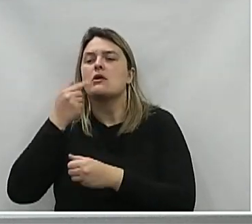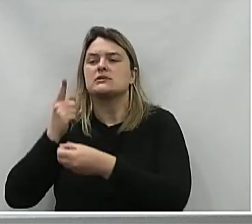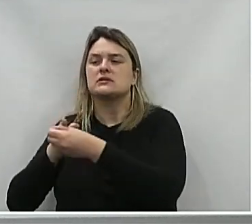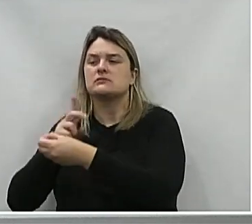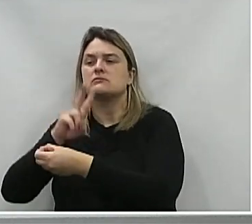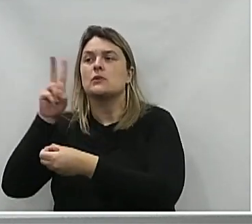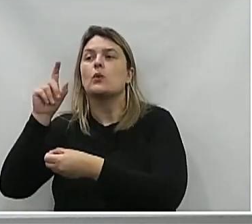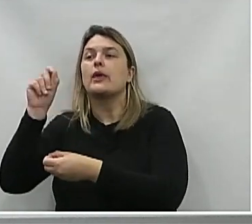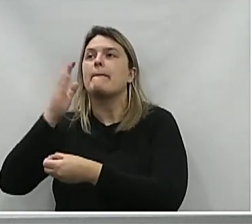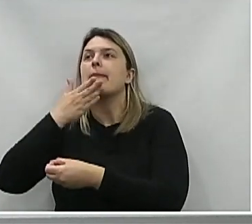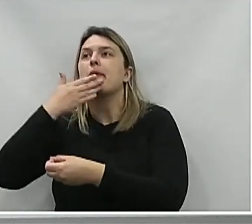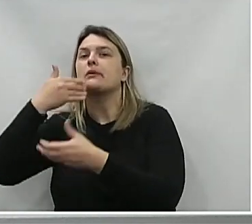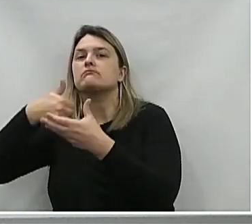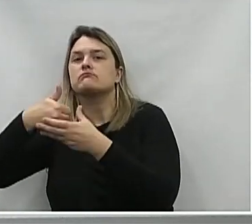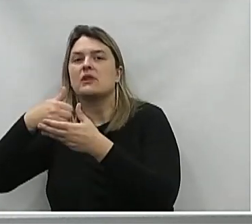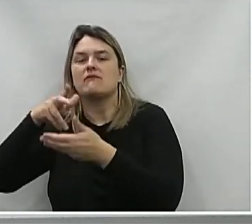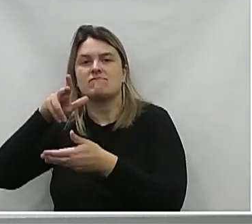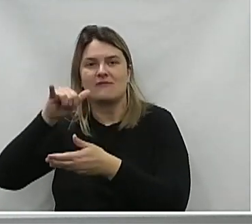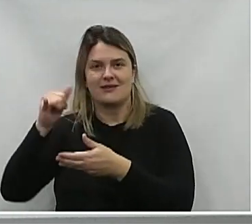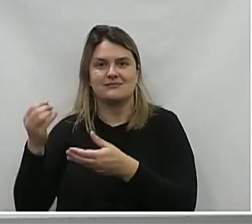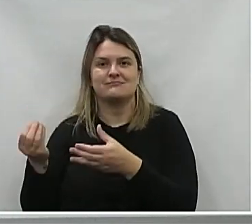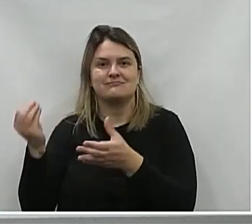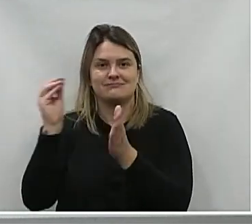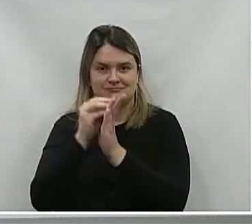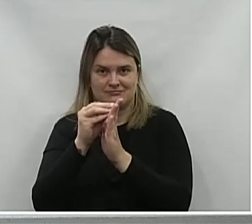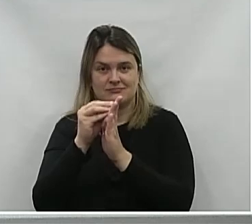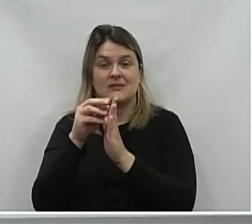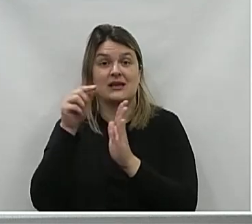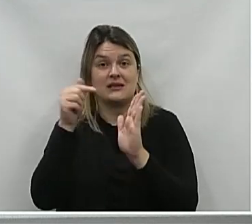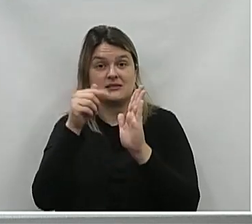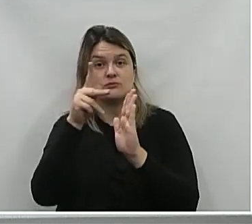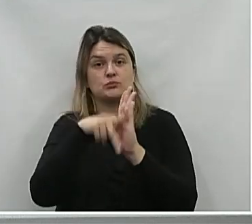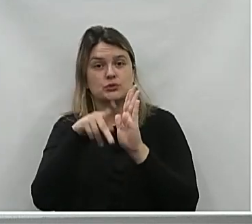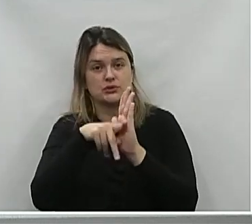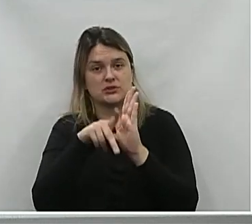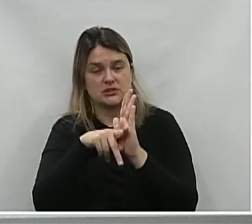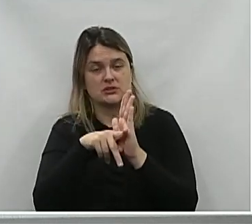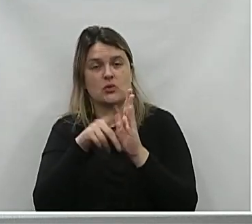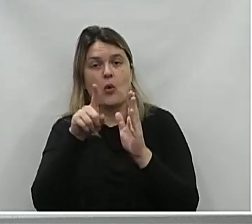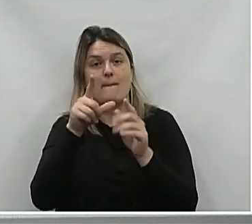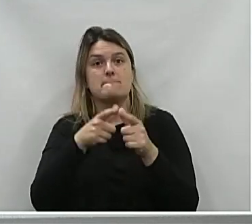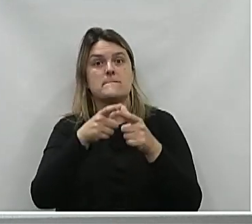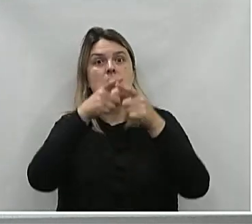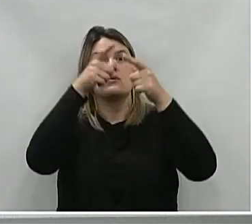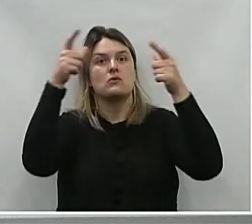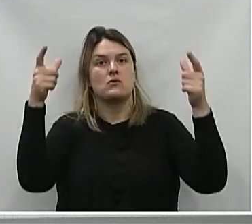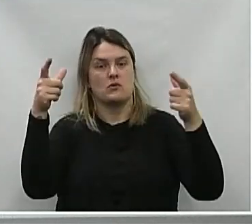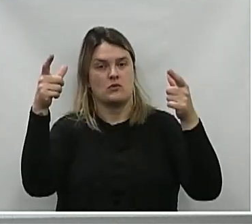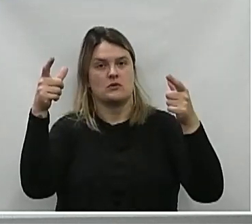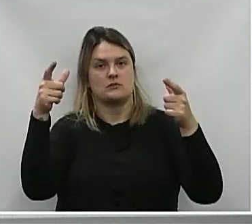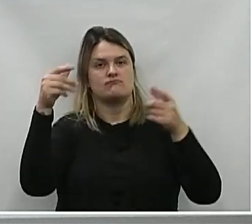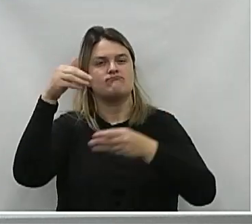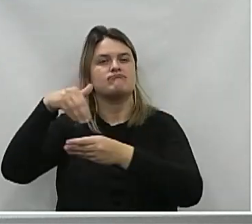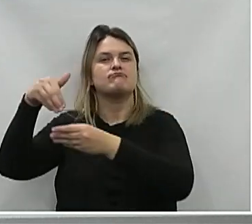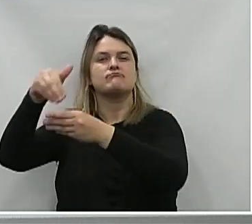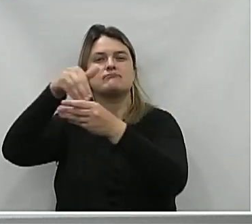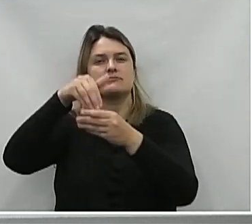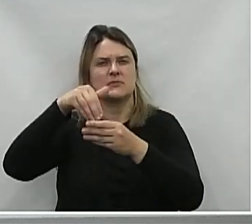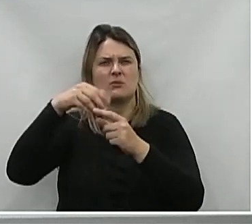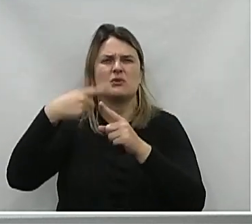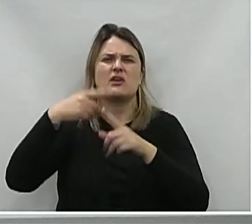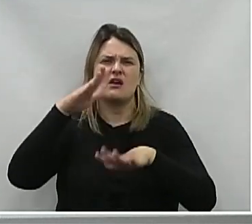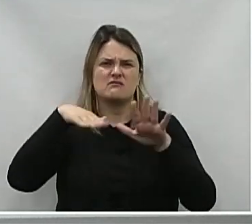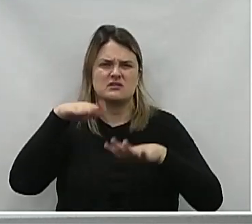Sul, e vai colocar nesse programa. E a grande vantagem é que esse programa ele transcende as eleições